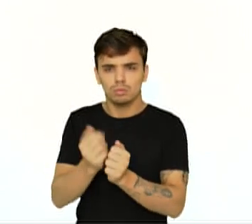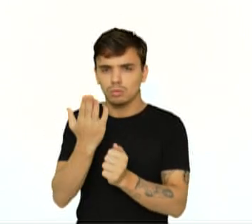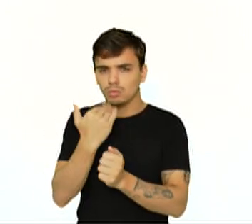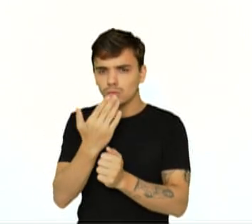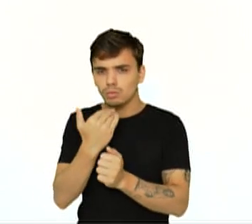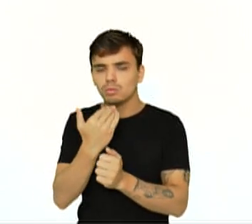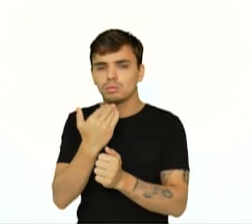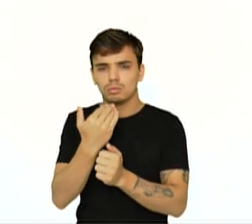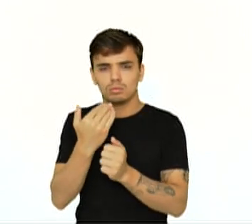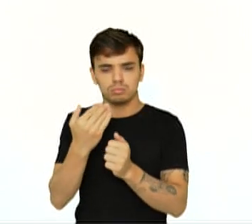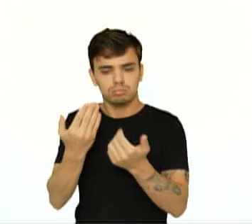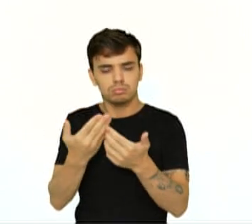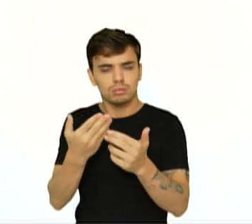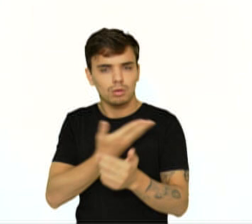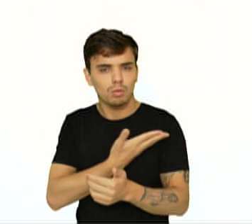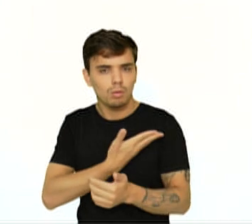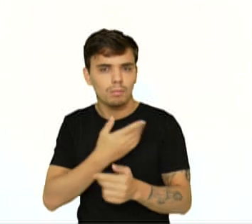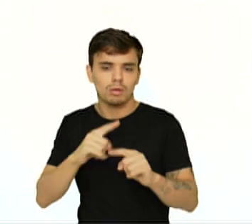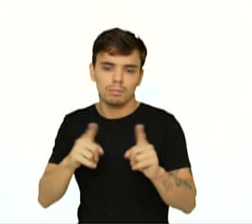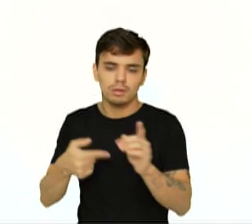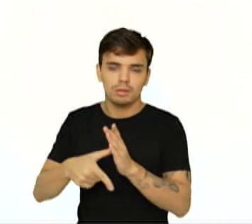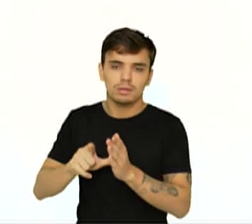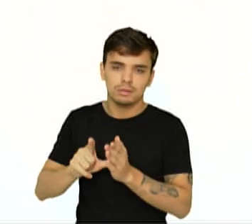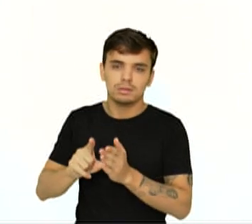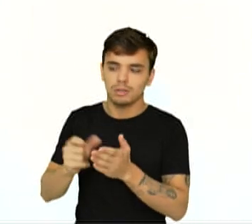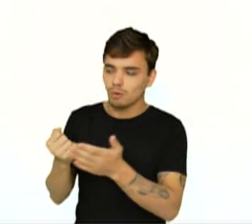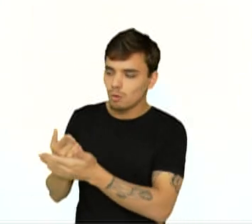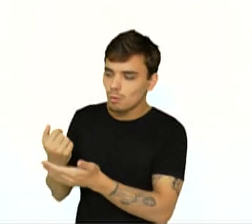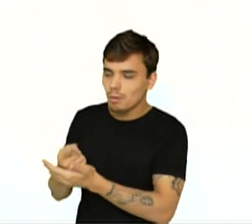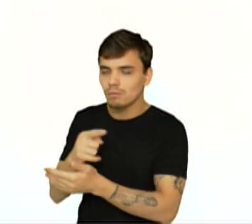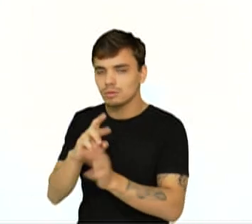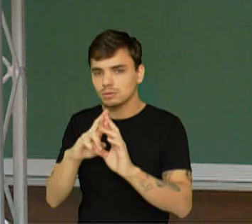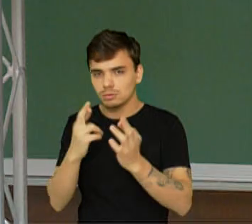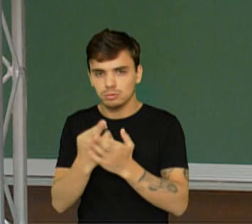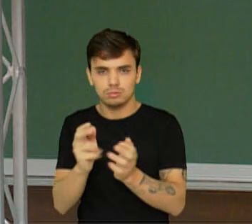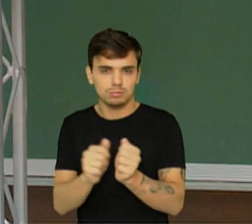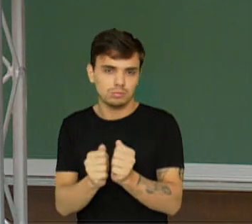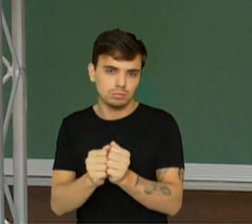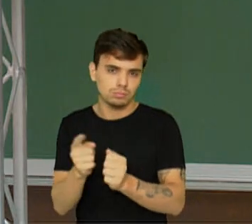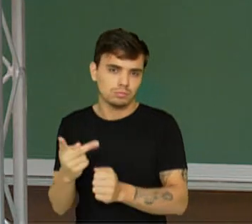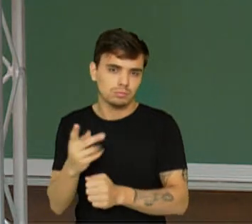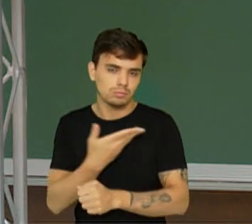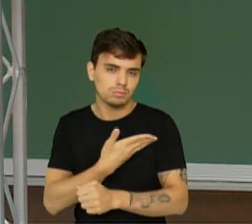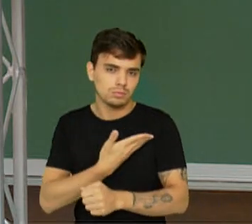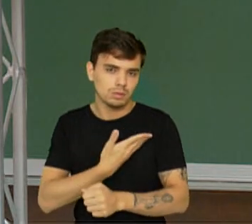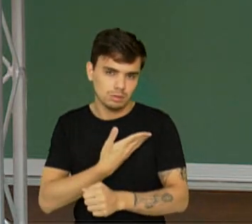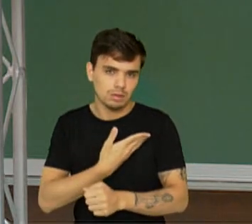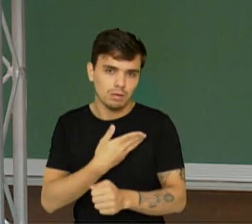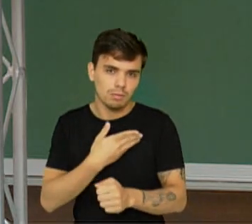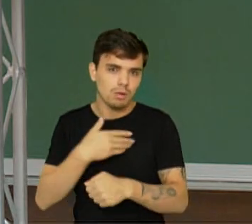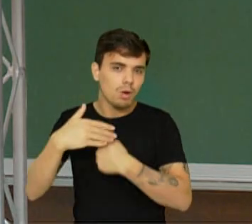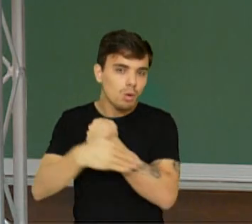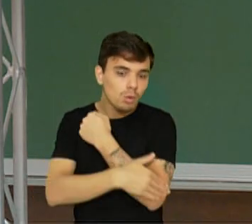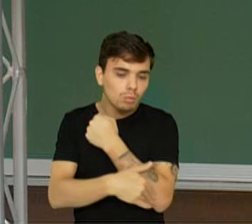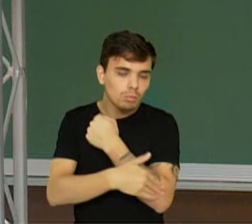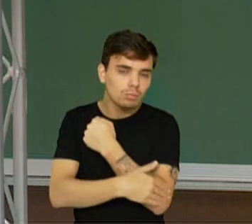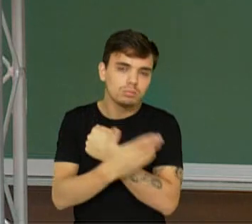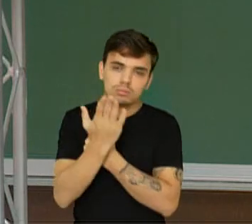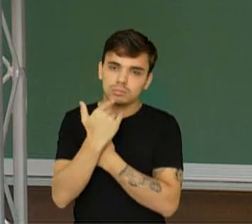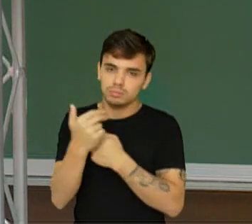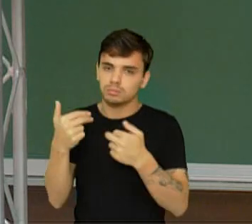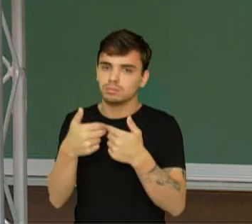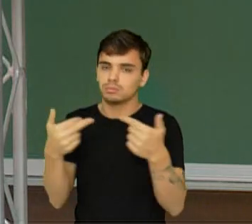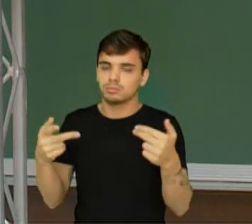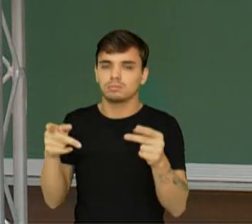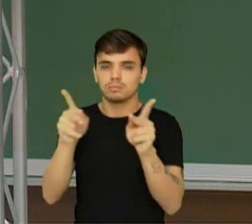del mall, antes de ir de compras, né? Então você se reúne com seus amigos na praça de alimentação do shopping, antes